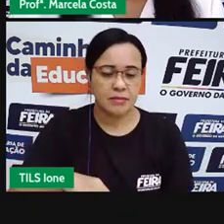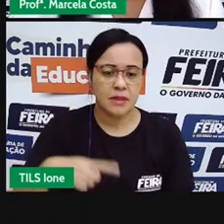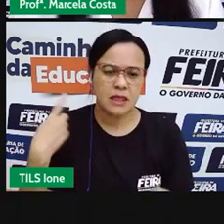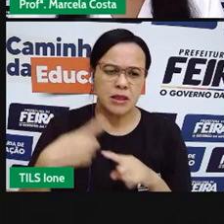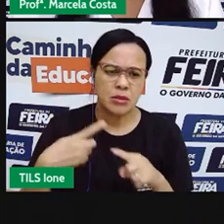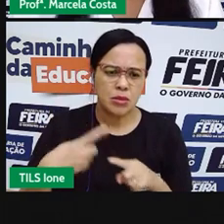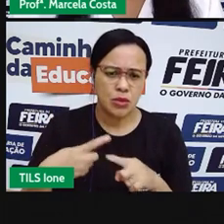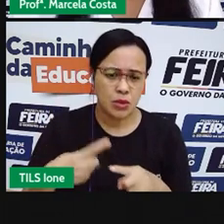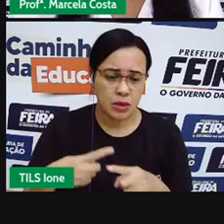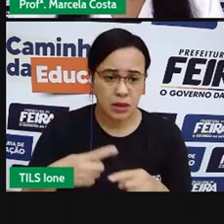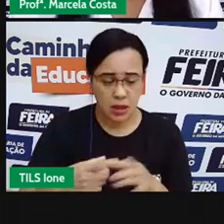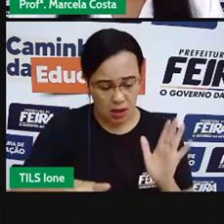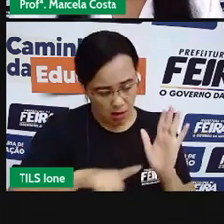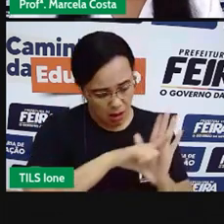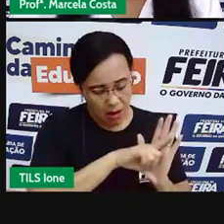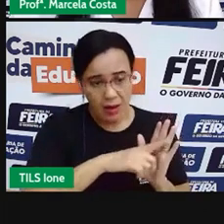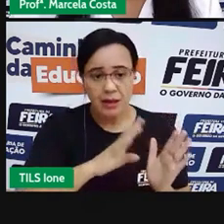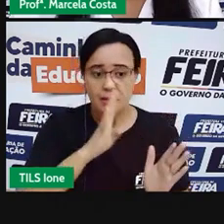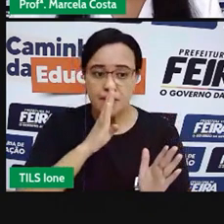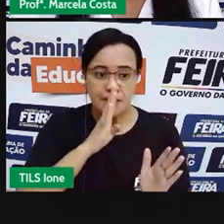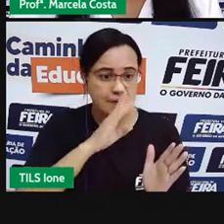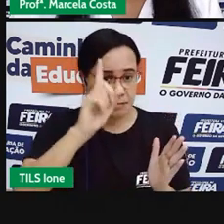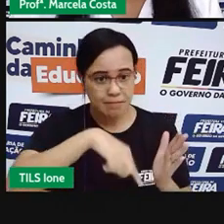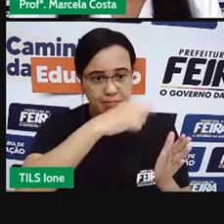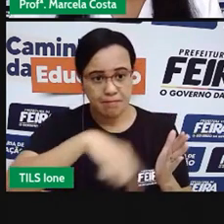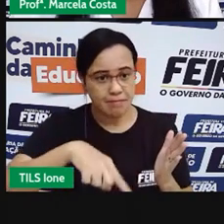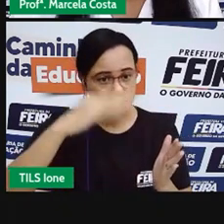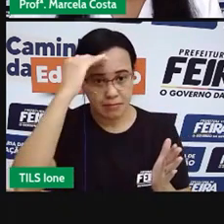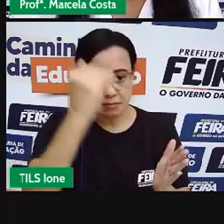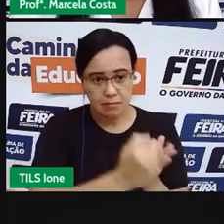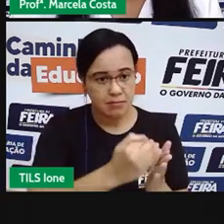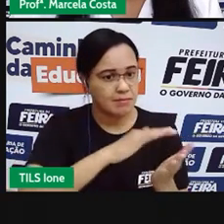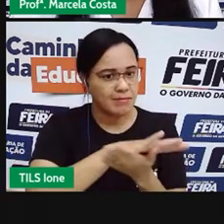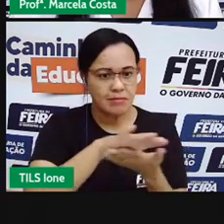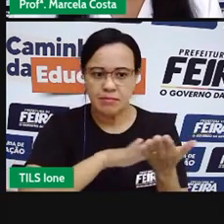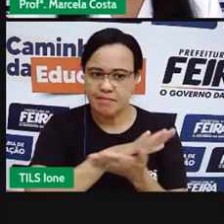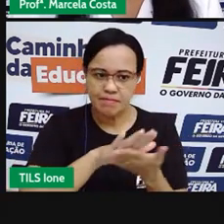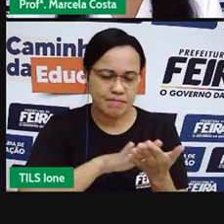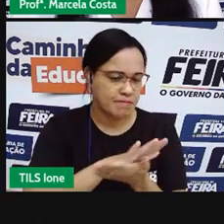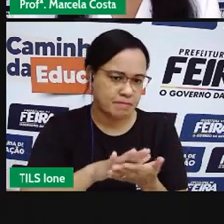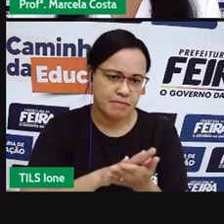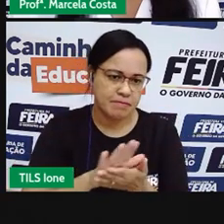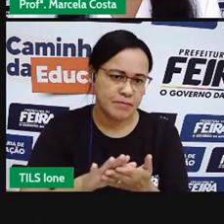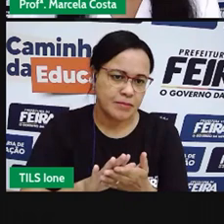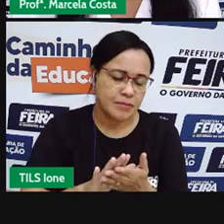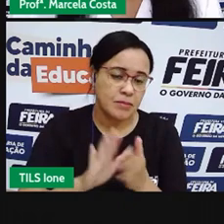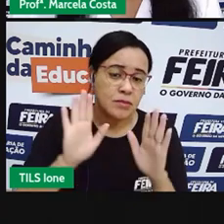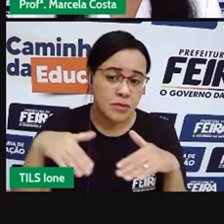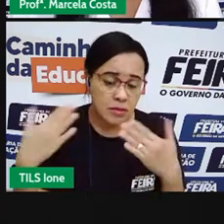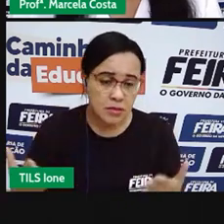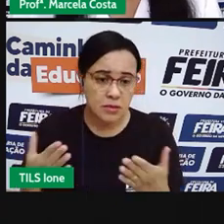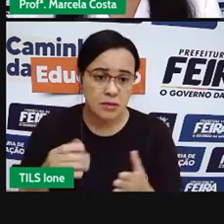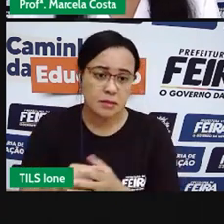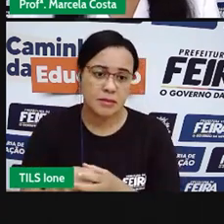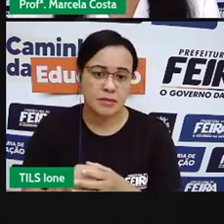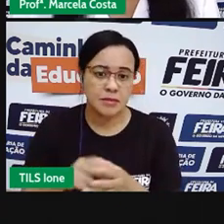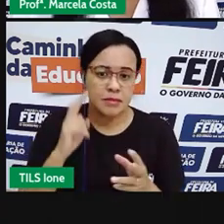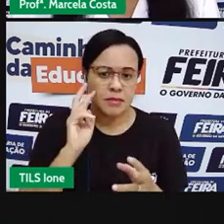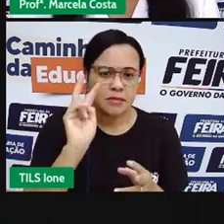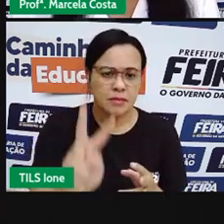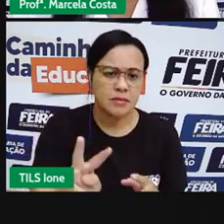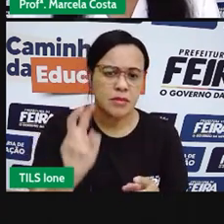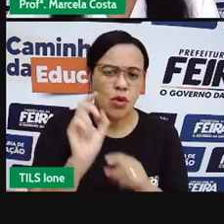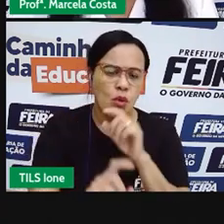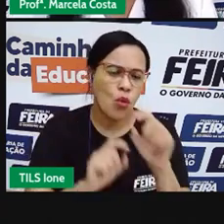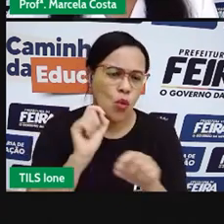desrespeitam a lei do crime. A gente vai observar que, ó,